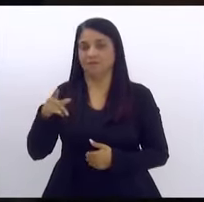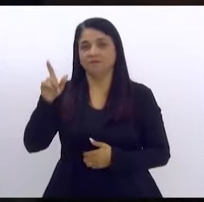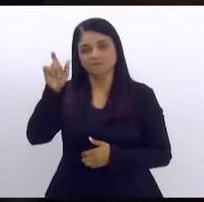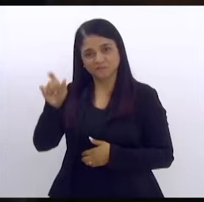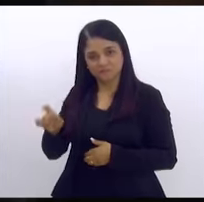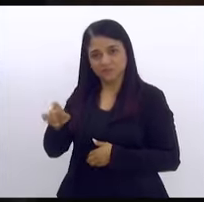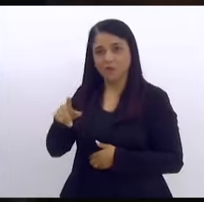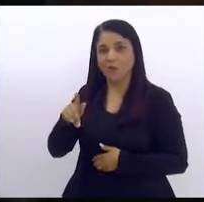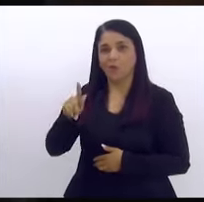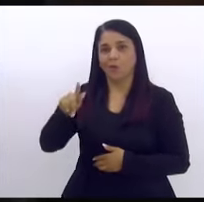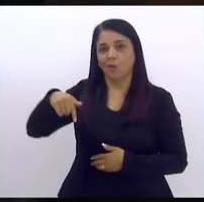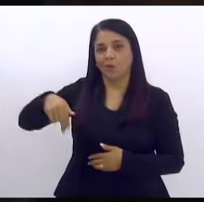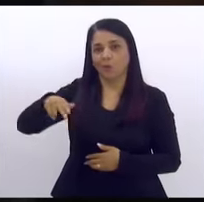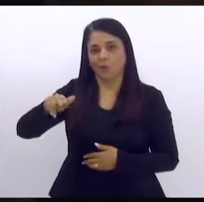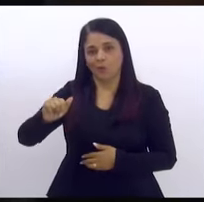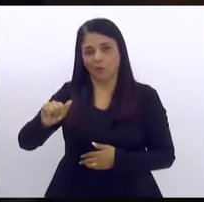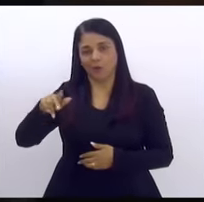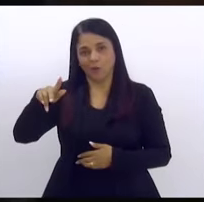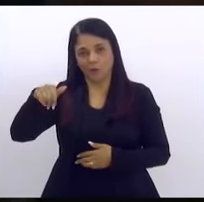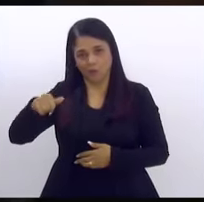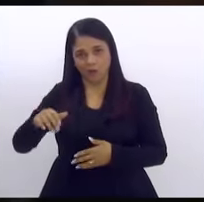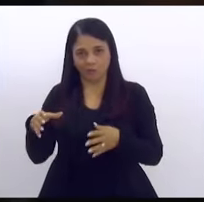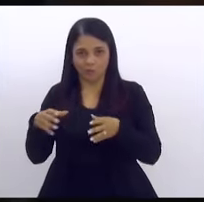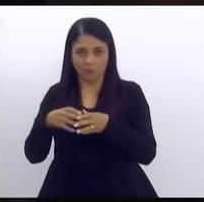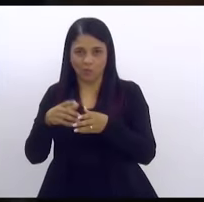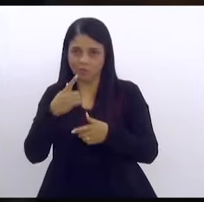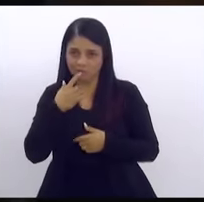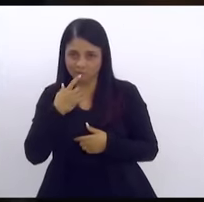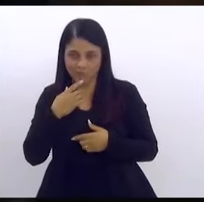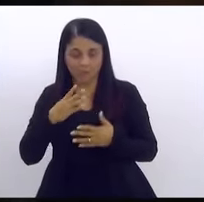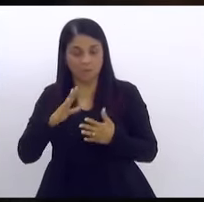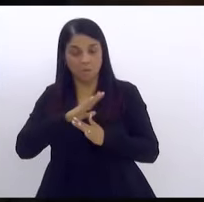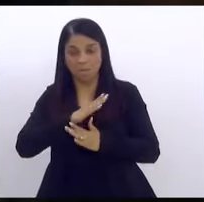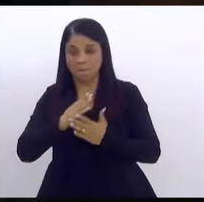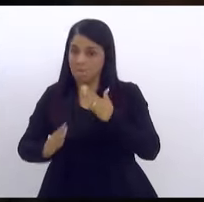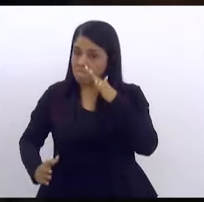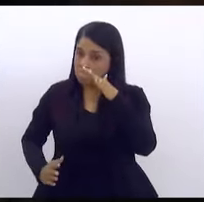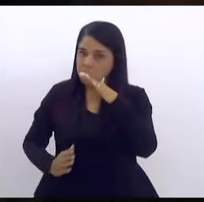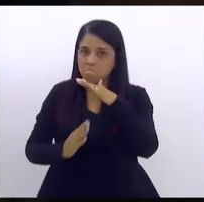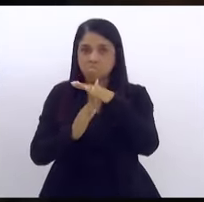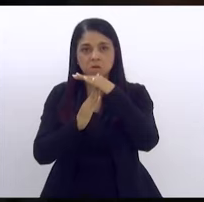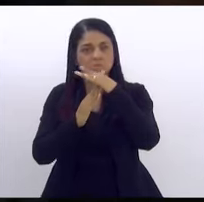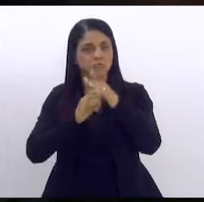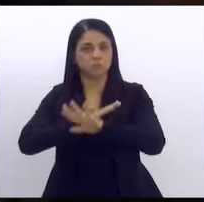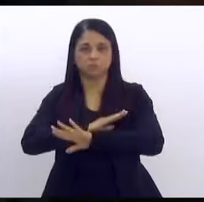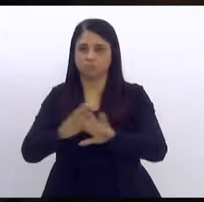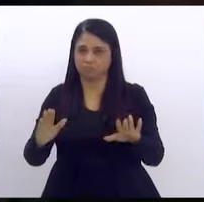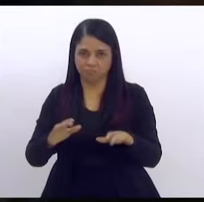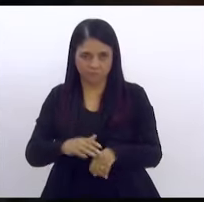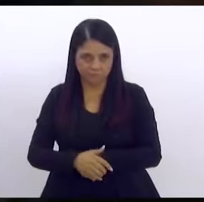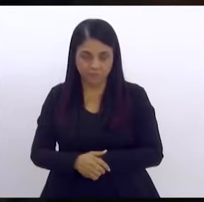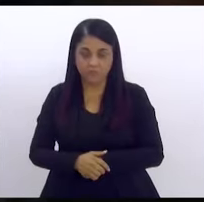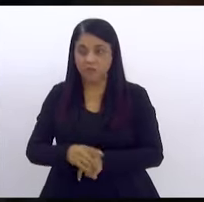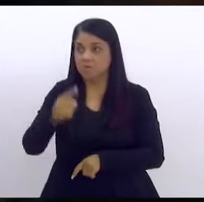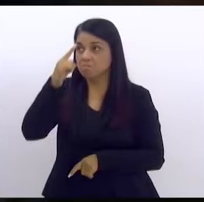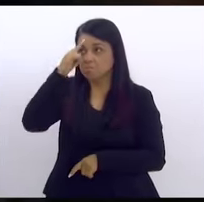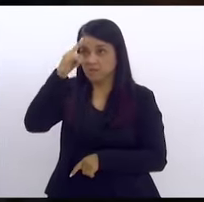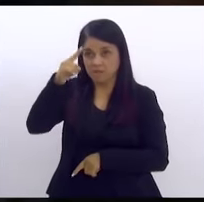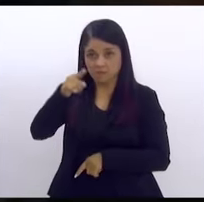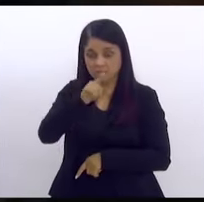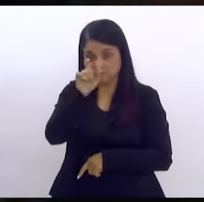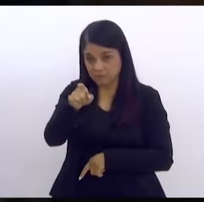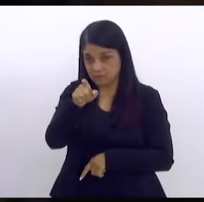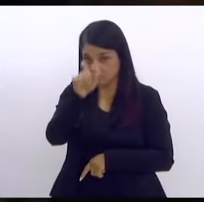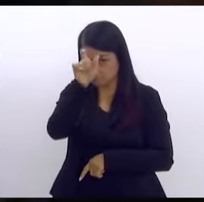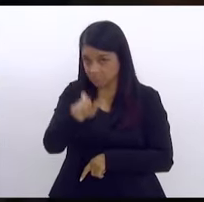Comando Vermelho. Mas as coisas passaram do limite, presidente. As coisas passaram do limite. Imagine você, cidadão de